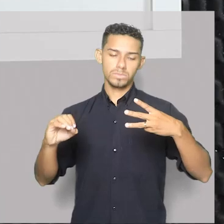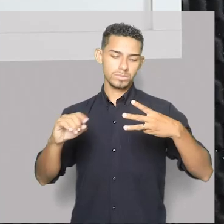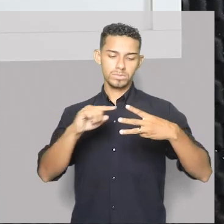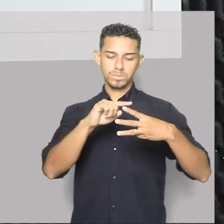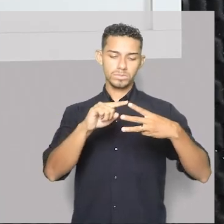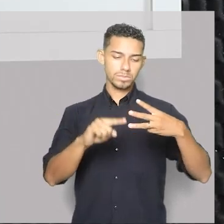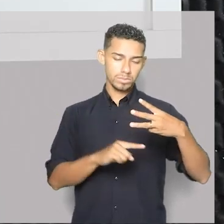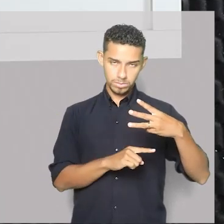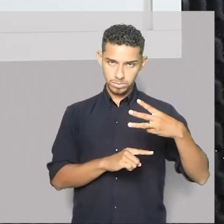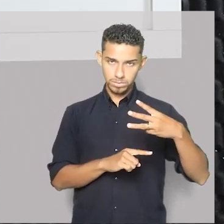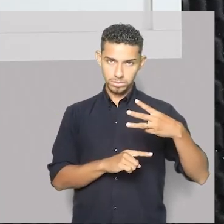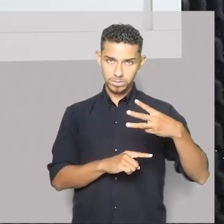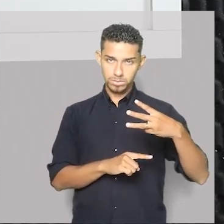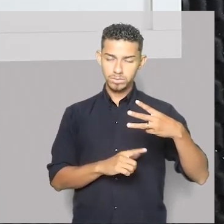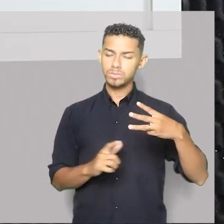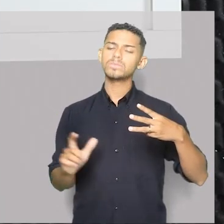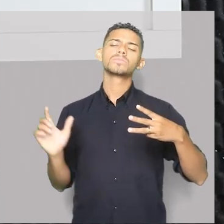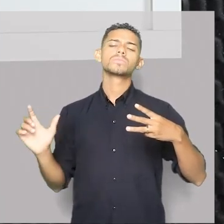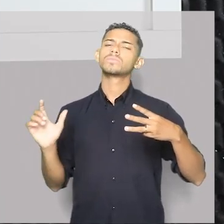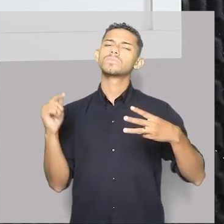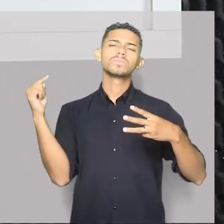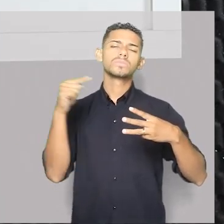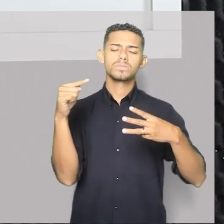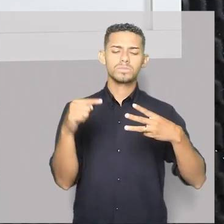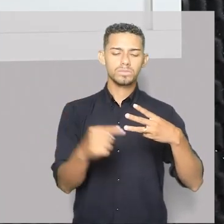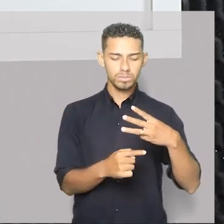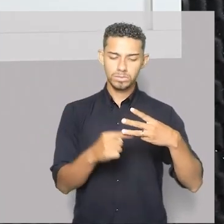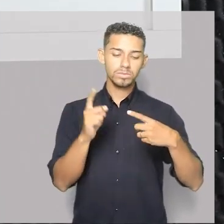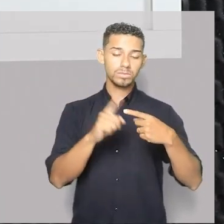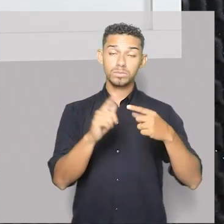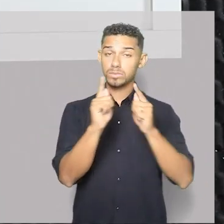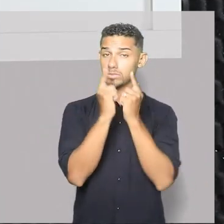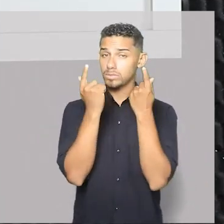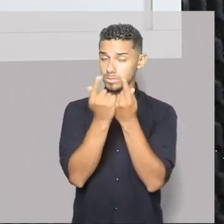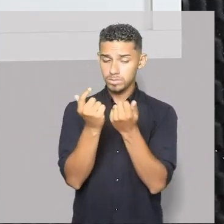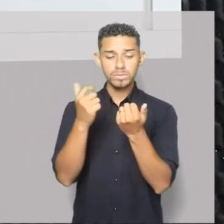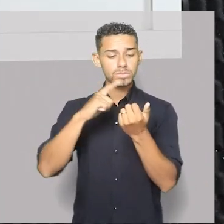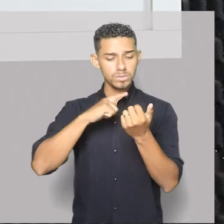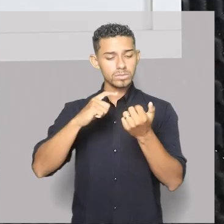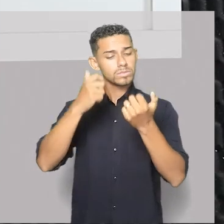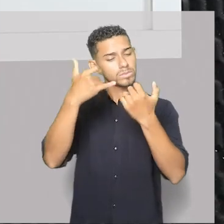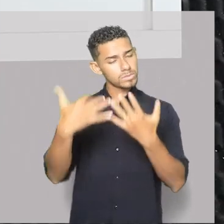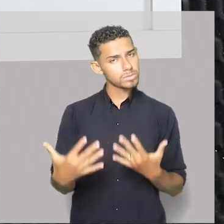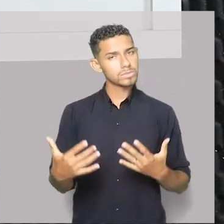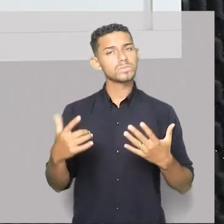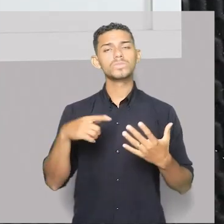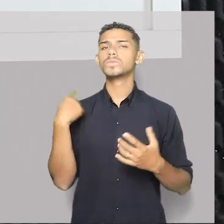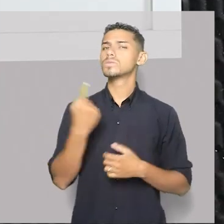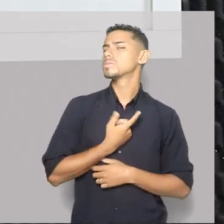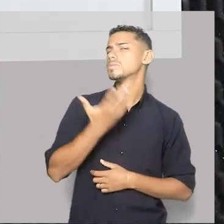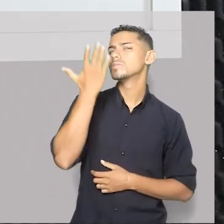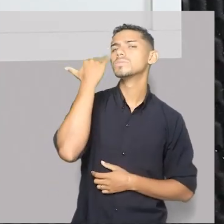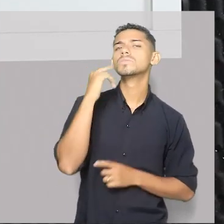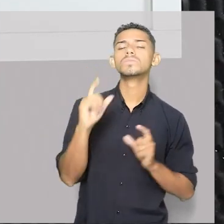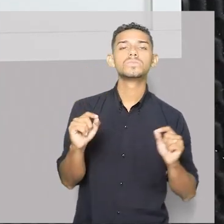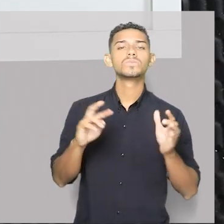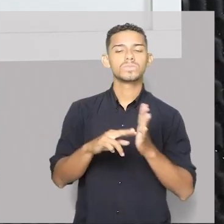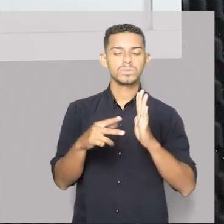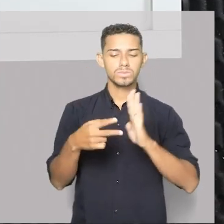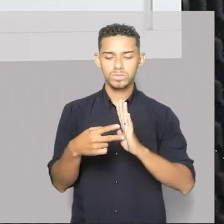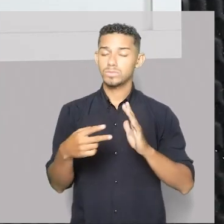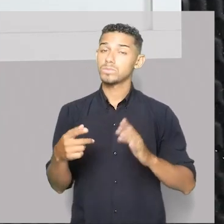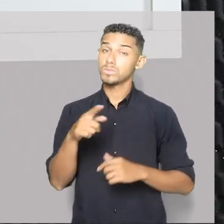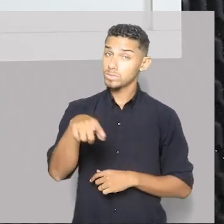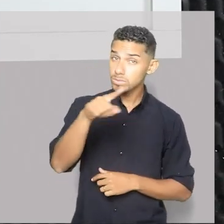polifilético, certo? Para cada grupo desse, eu coloquei aqui uma definição, né, pra gente saber o que ele